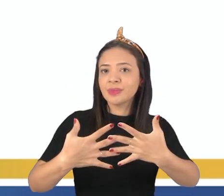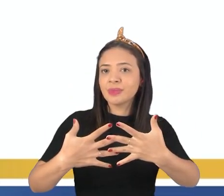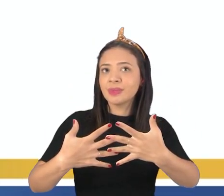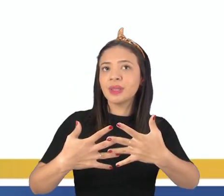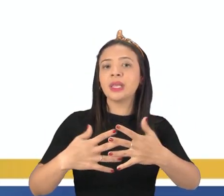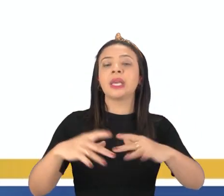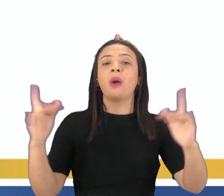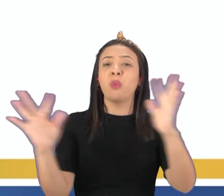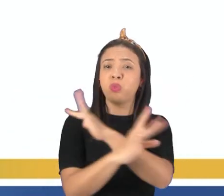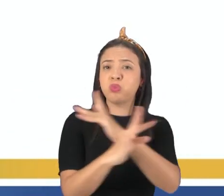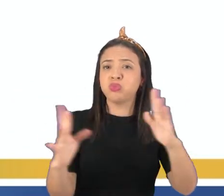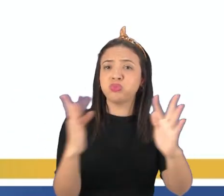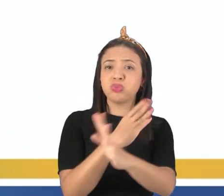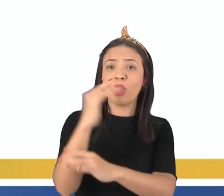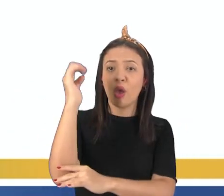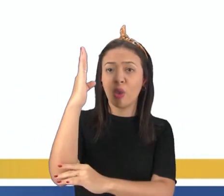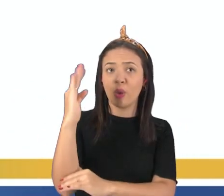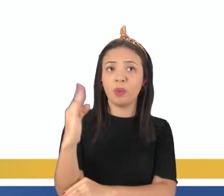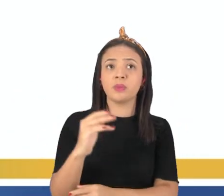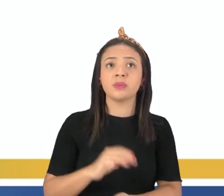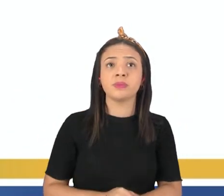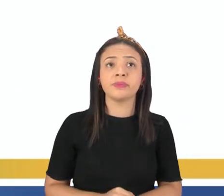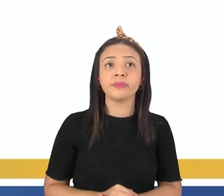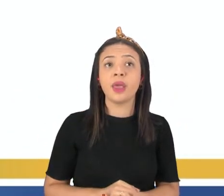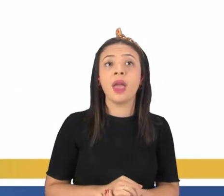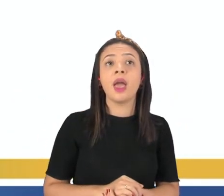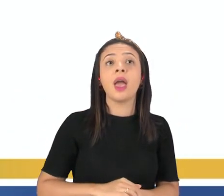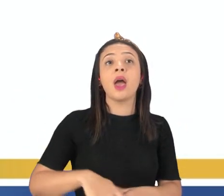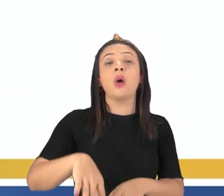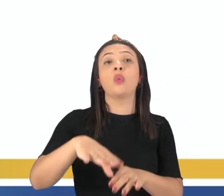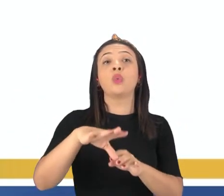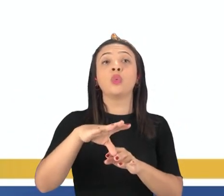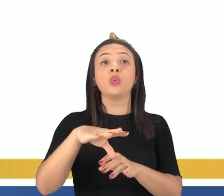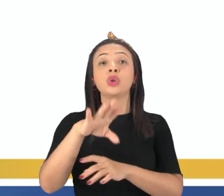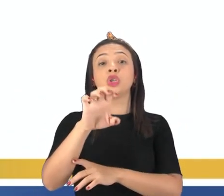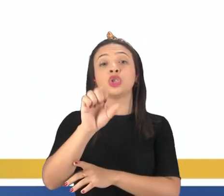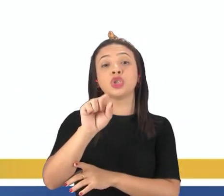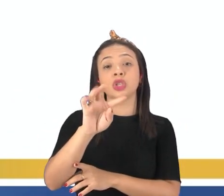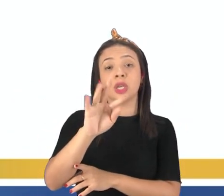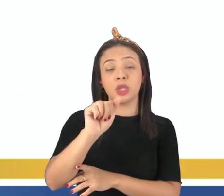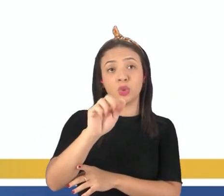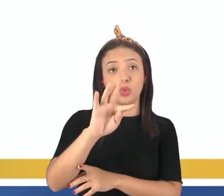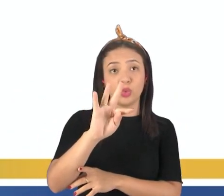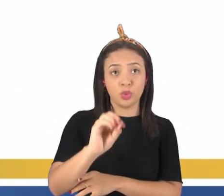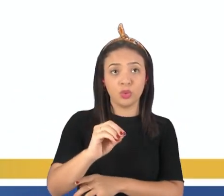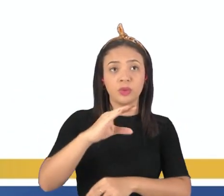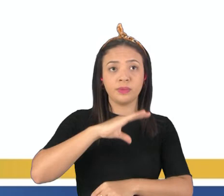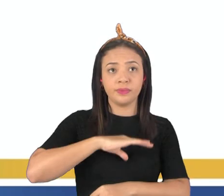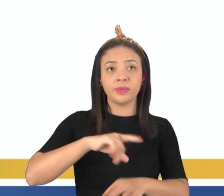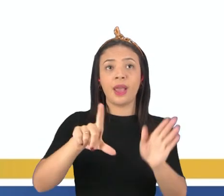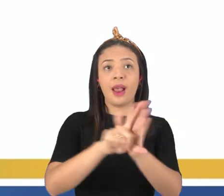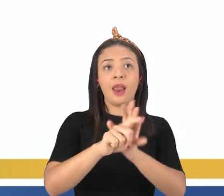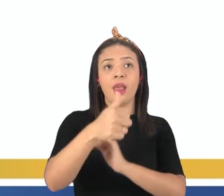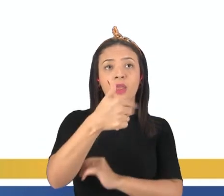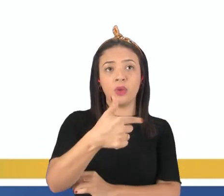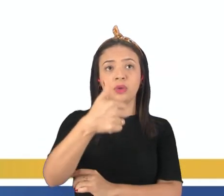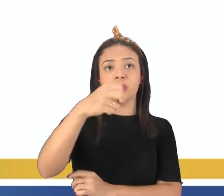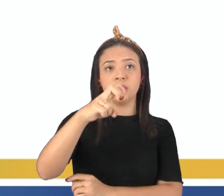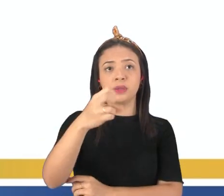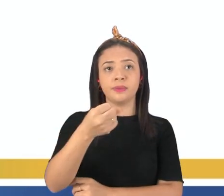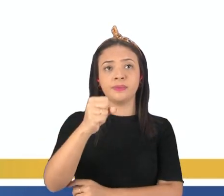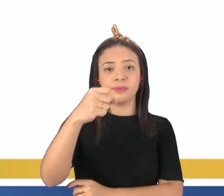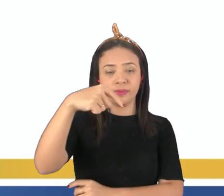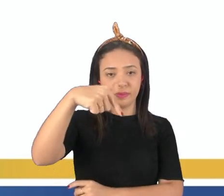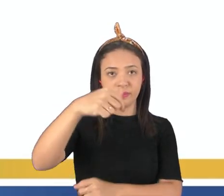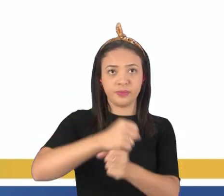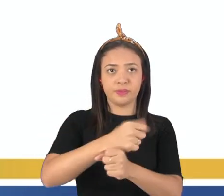mobilidade urbana no Brasil. Uma trata do Estatuto das Cidades, a Lei 12.587 de 2012, que